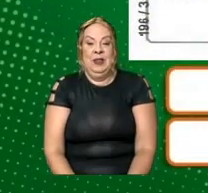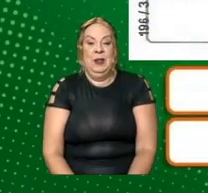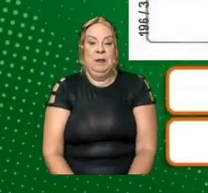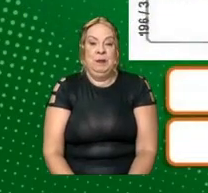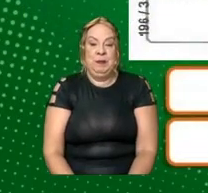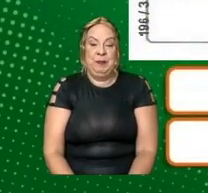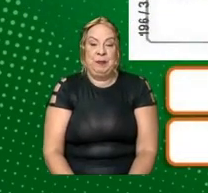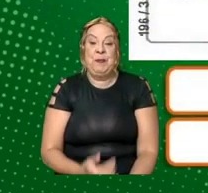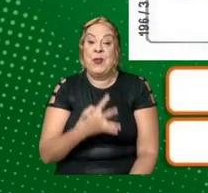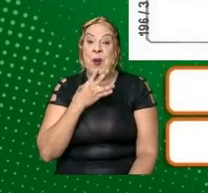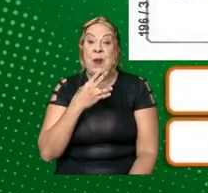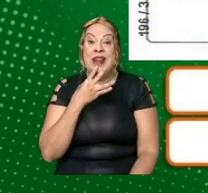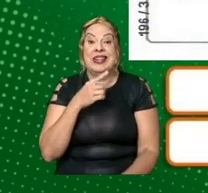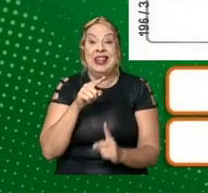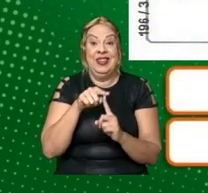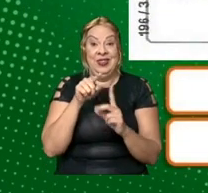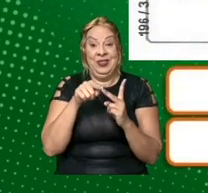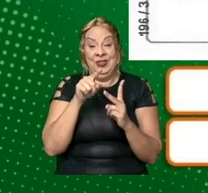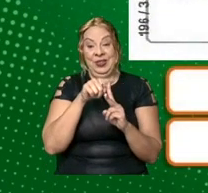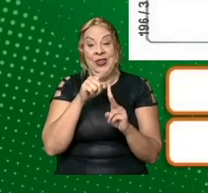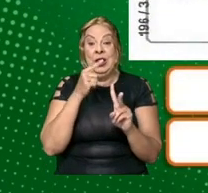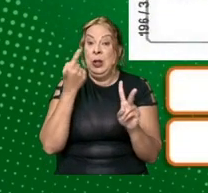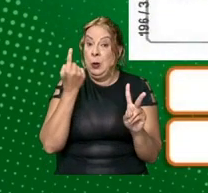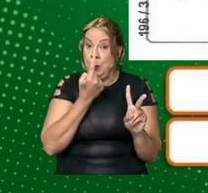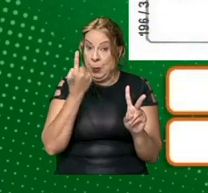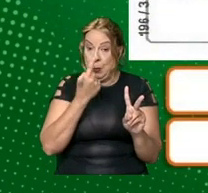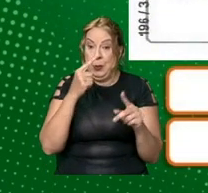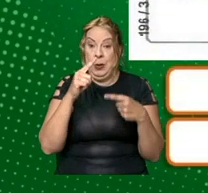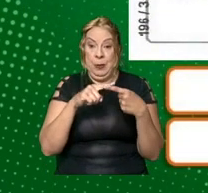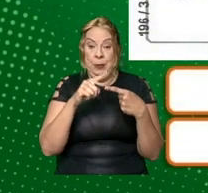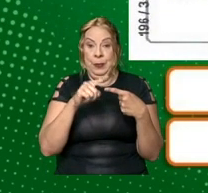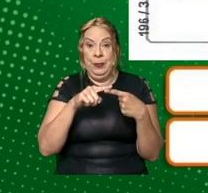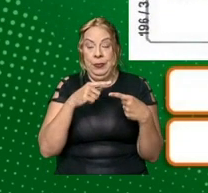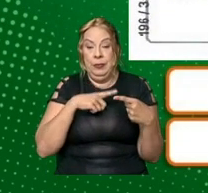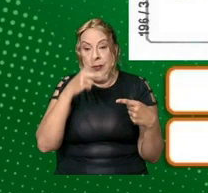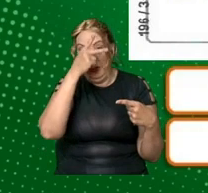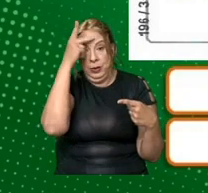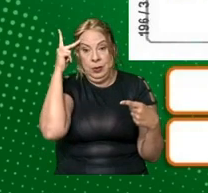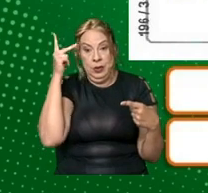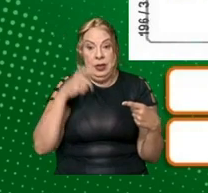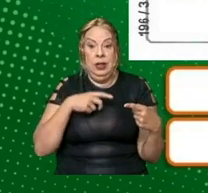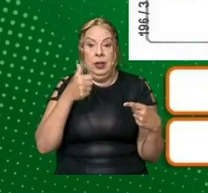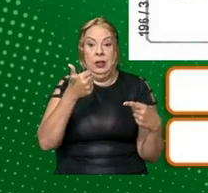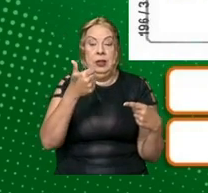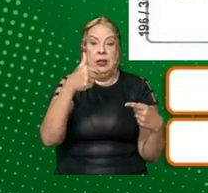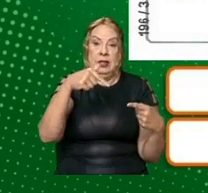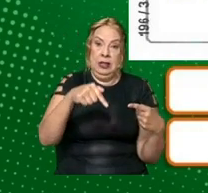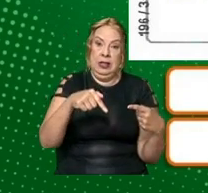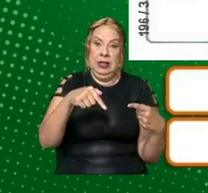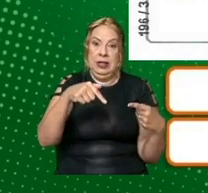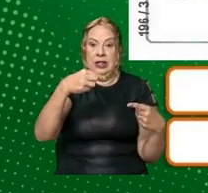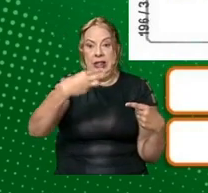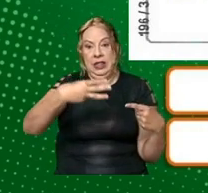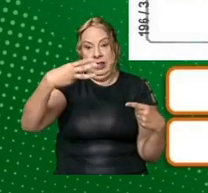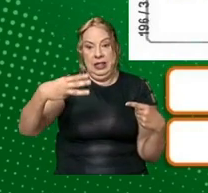festa! E ó, o primeiro título que vai dividir o nosso primeiro prêmio é o título de